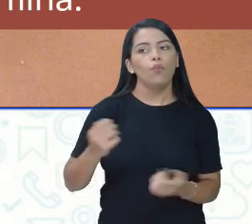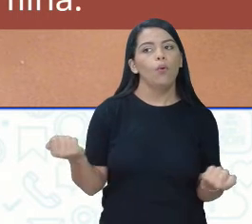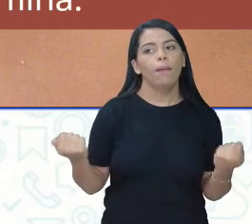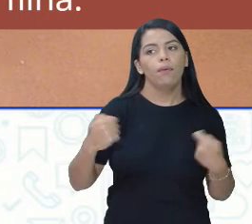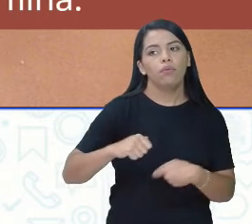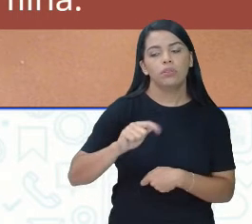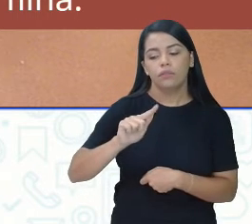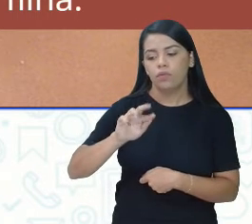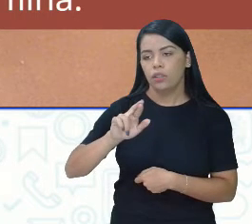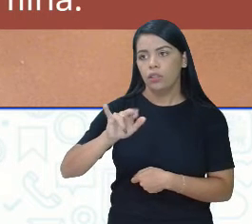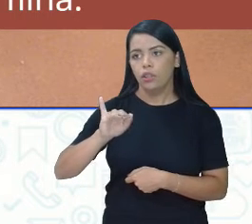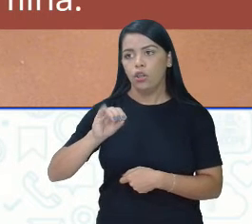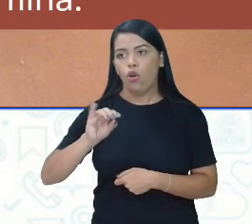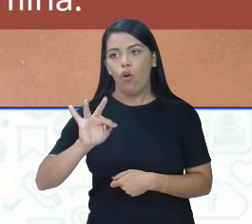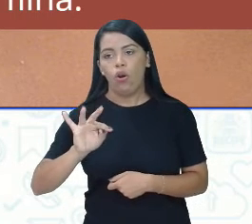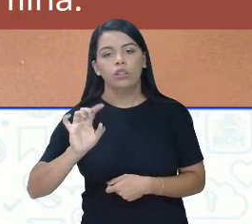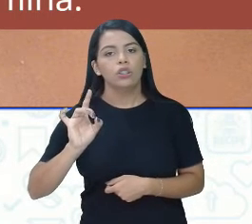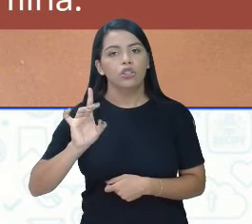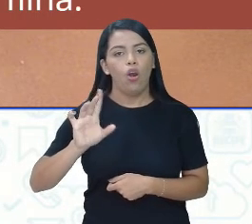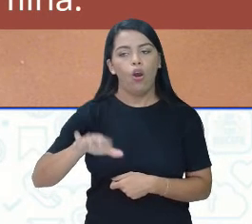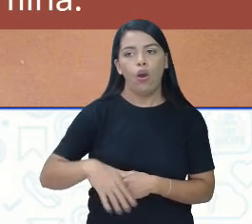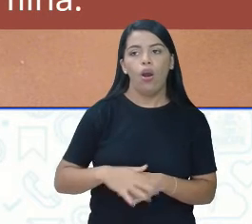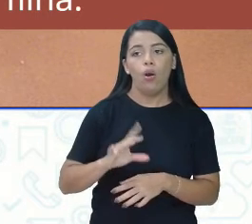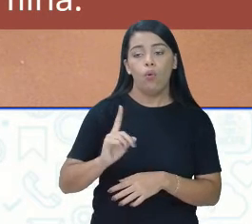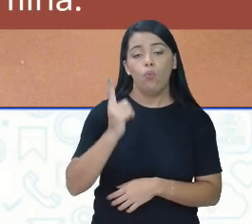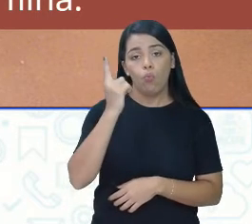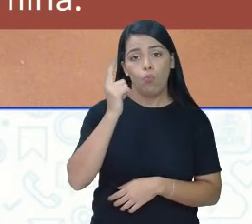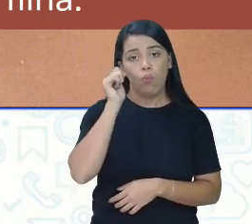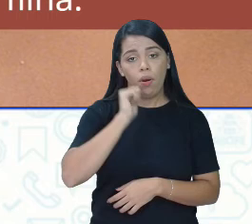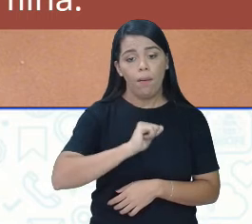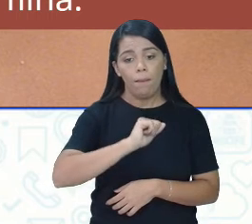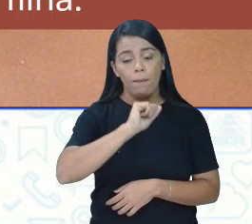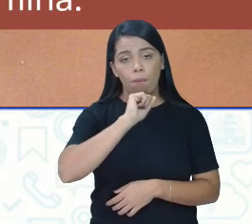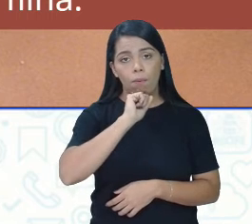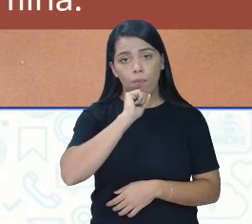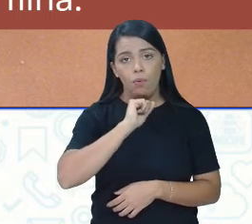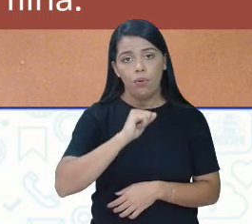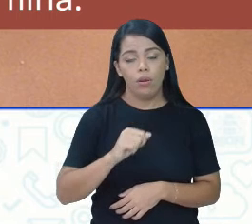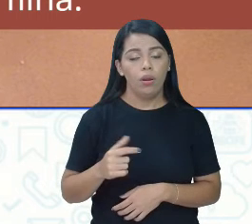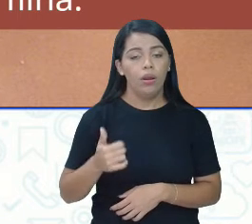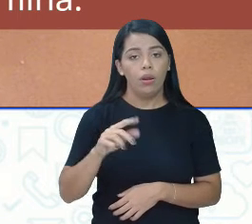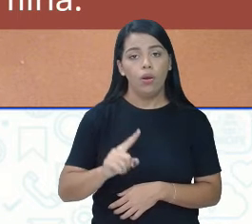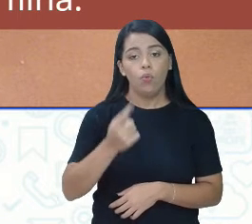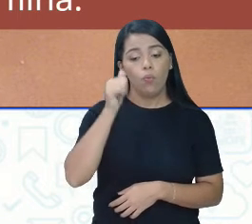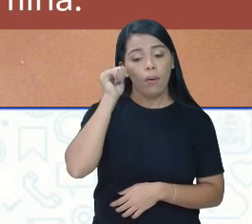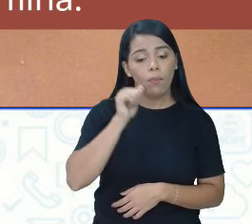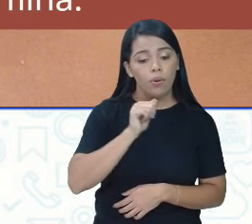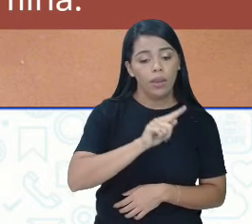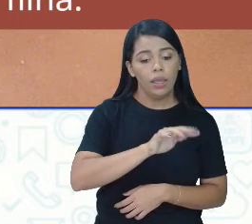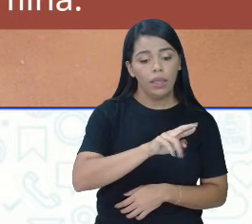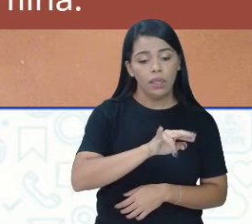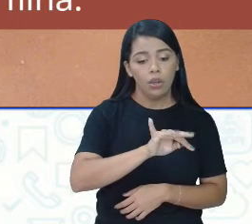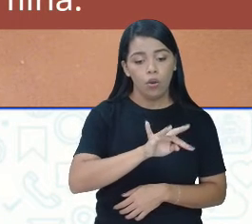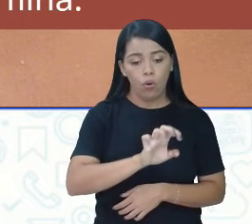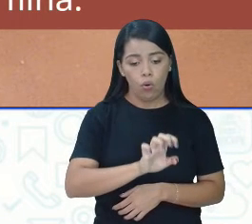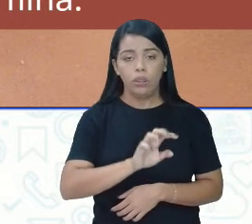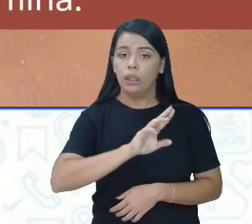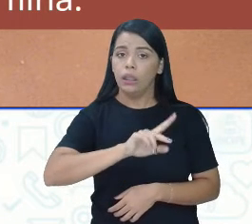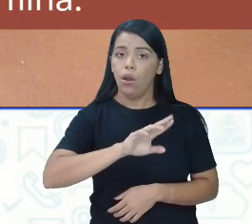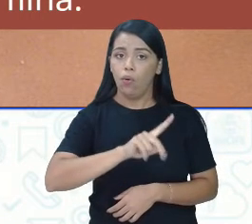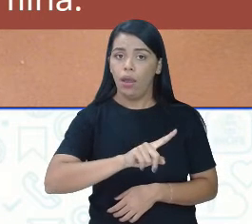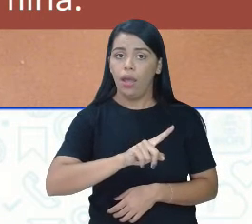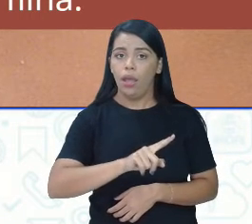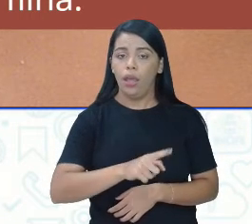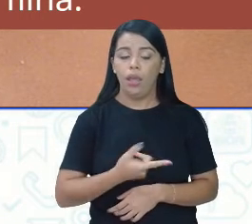passado através do pai. Uma mulher griote que se casa com um homem que não pode passar a tradição para seu filho